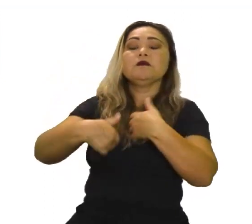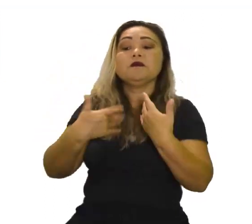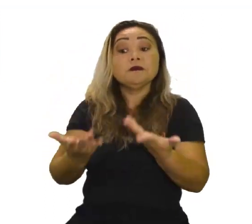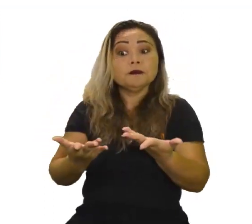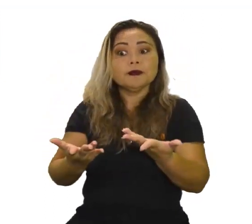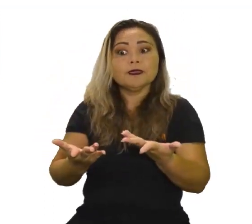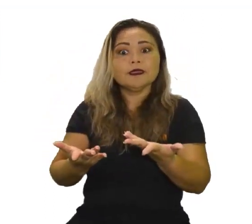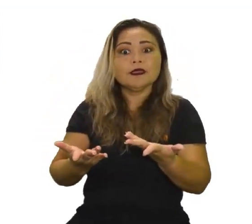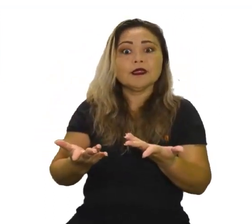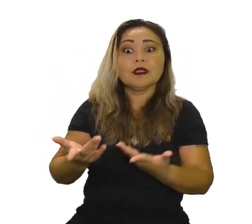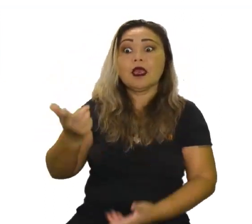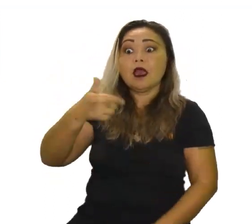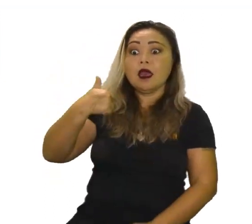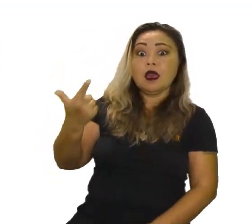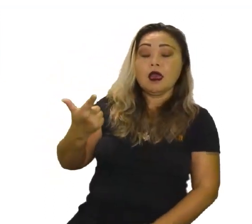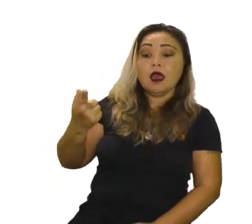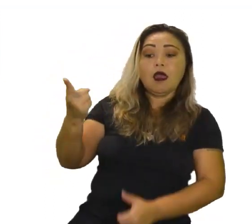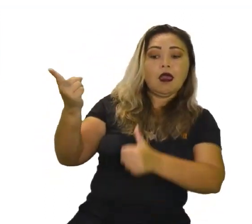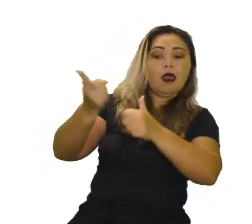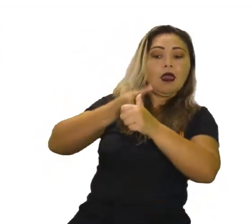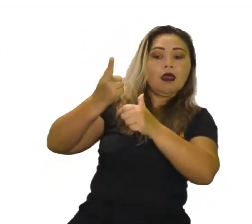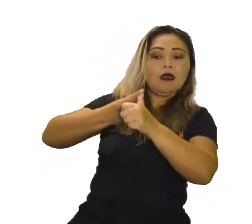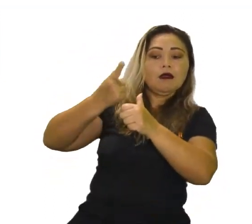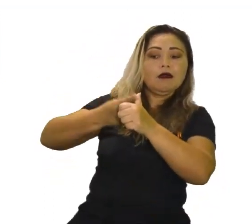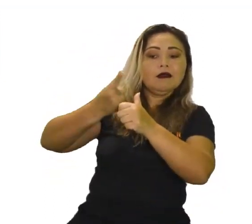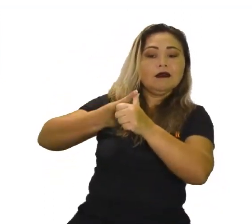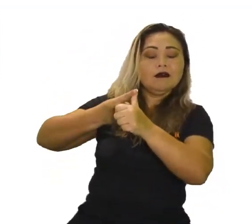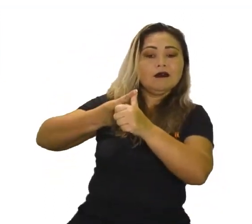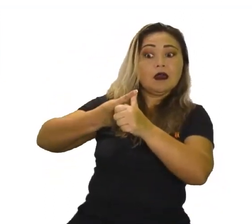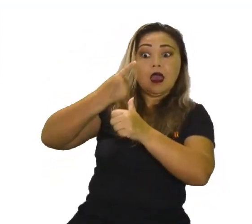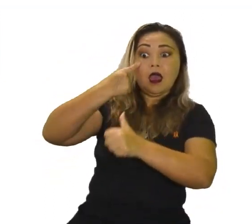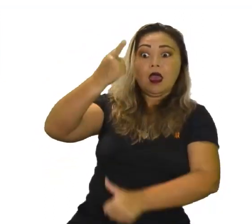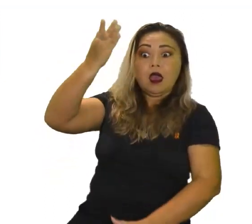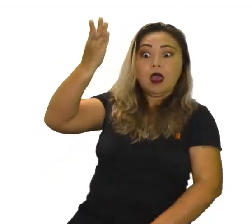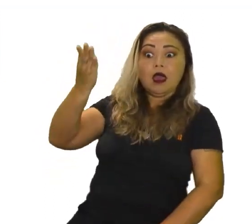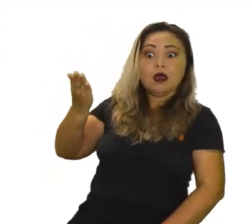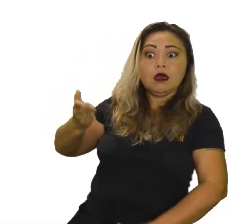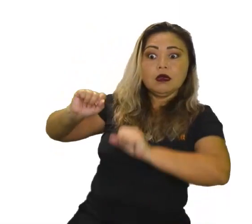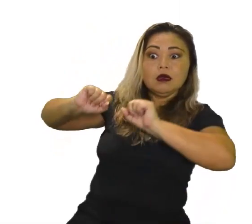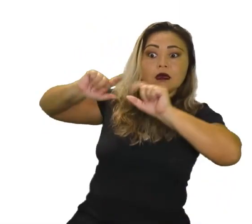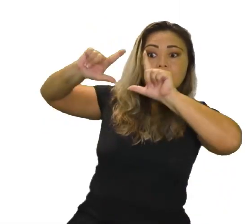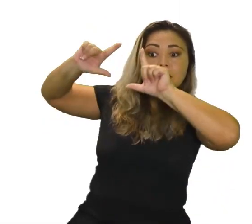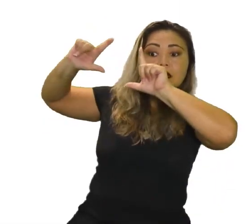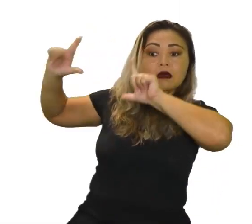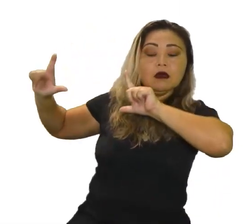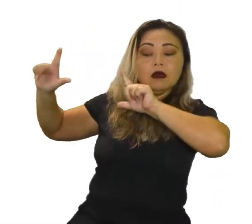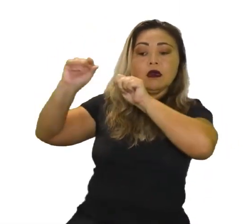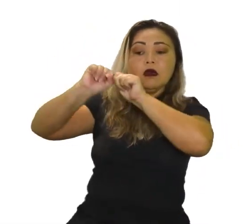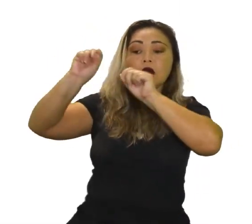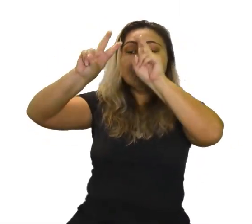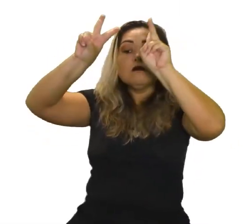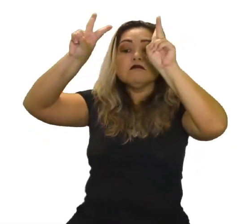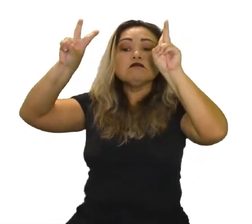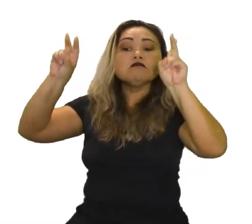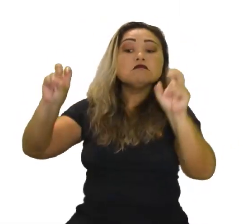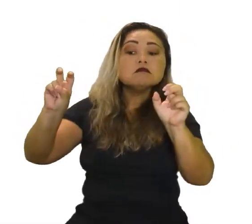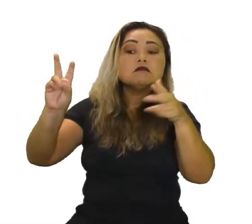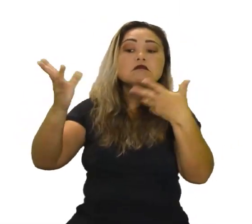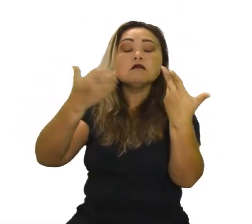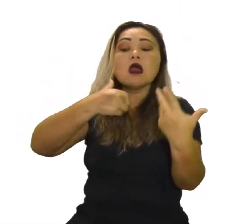abelhas. Olha só, primeiramente aí, ó, dá uma olhada na tela. Apicultura.